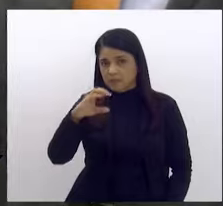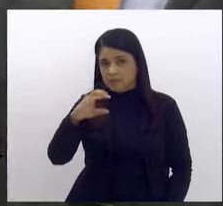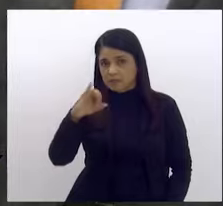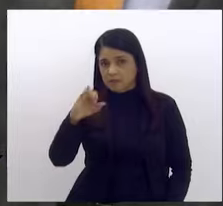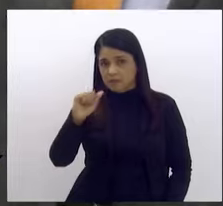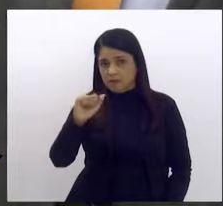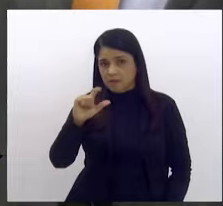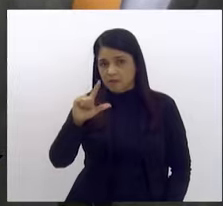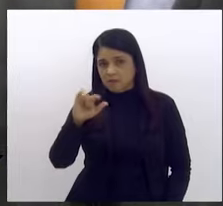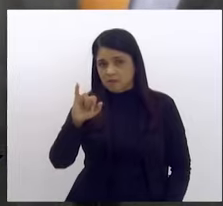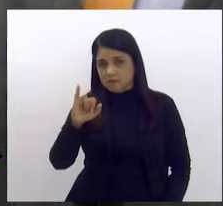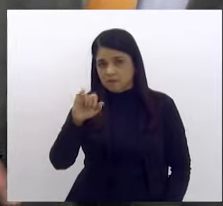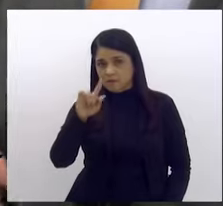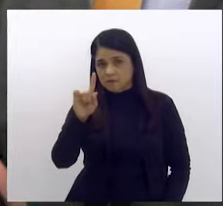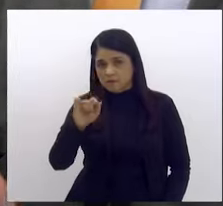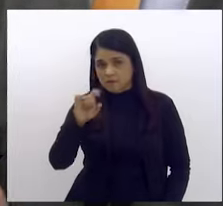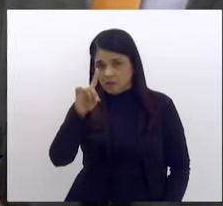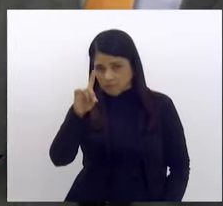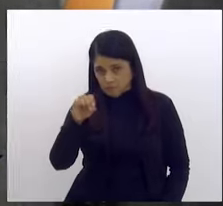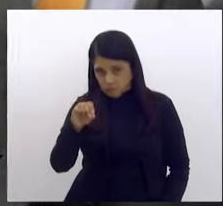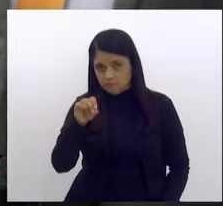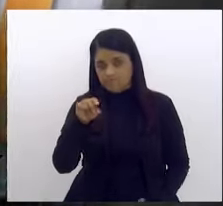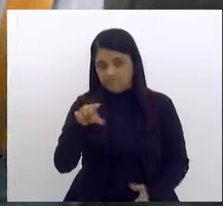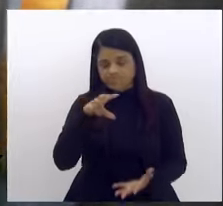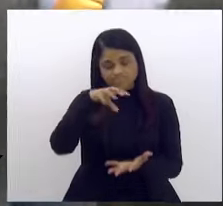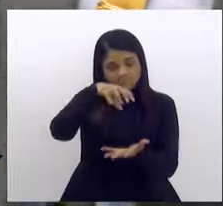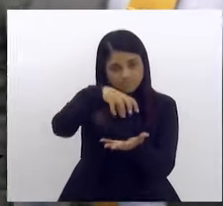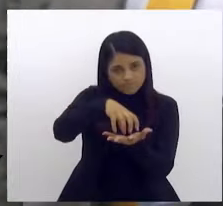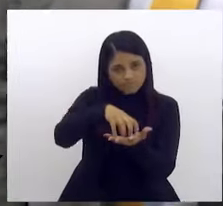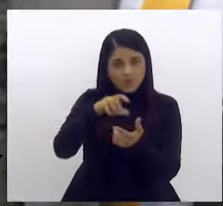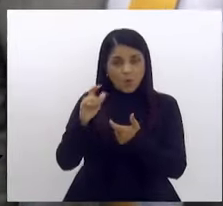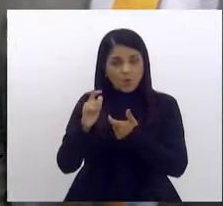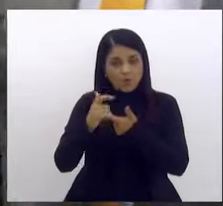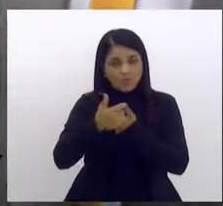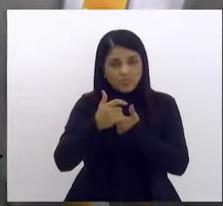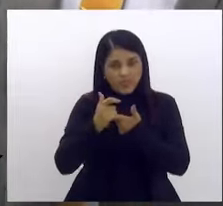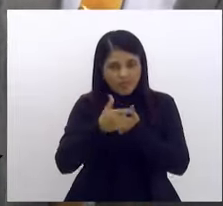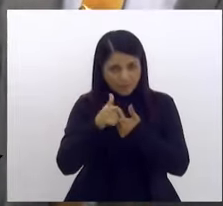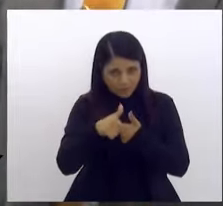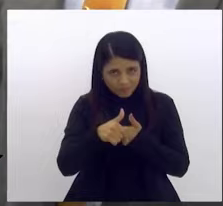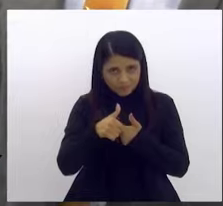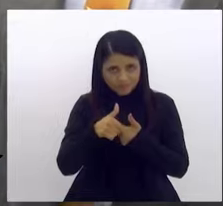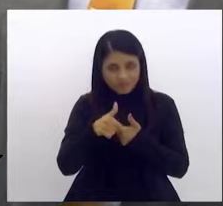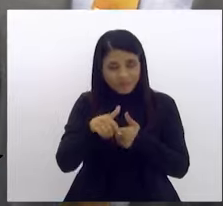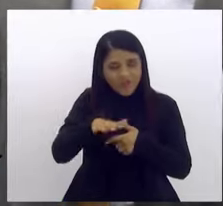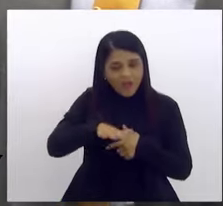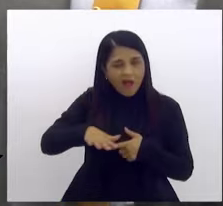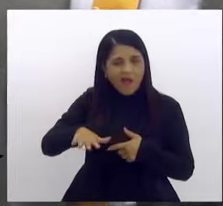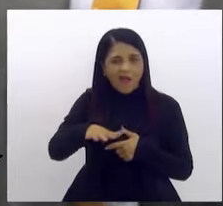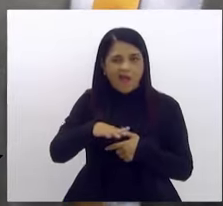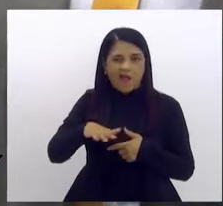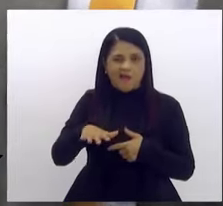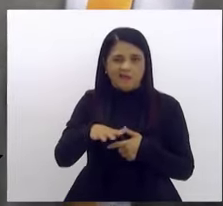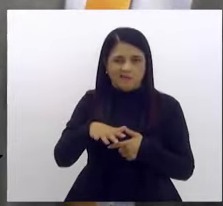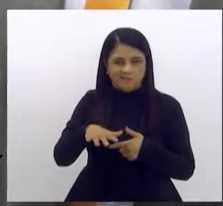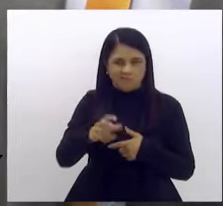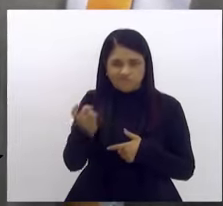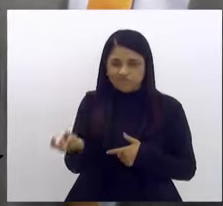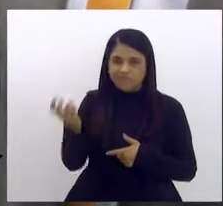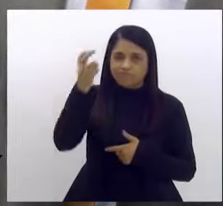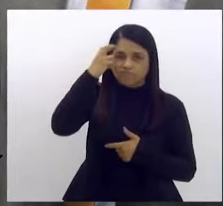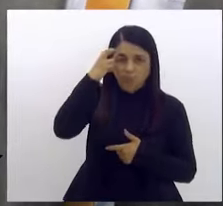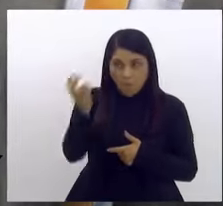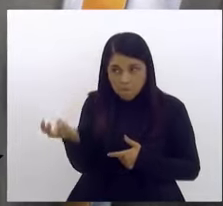se a relatora é núcleo especializado para dar atenção na área de superdotação. Mas também é um detalhe, se não quiser dar, só acho que